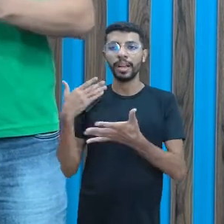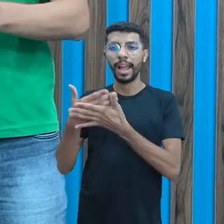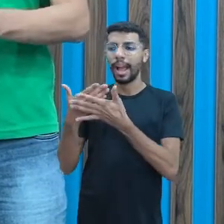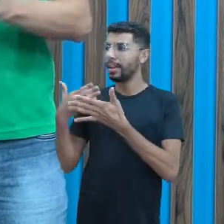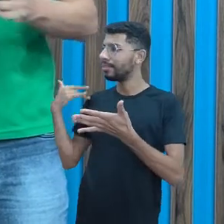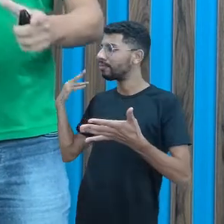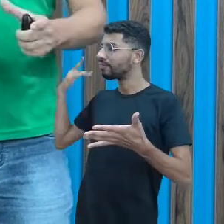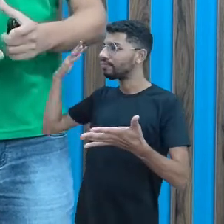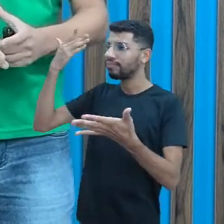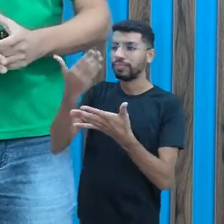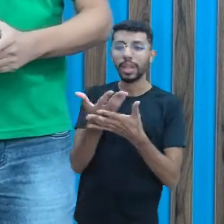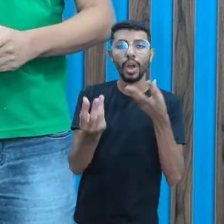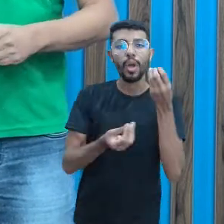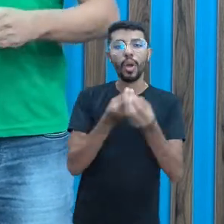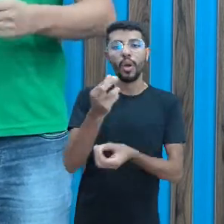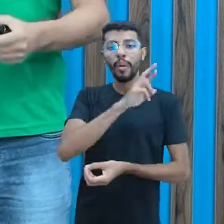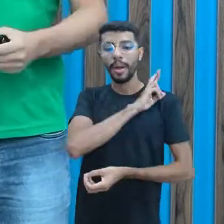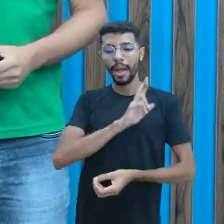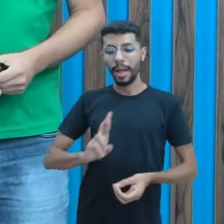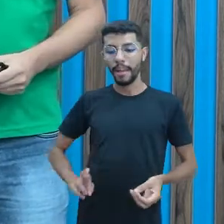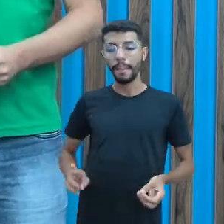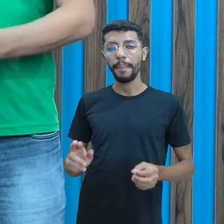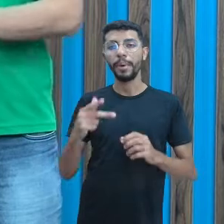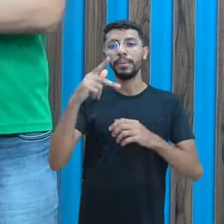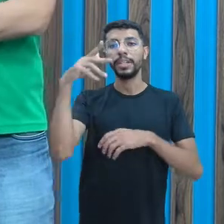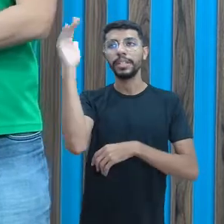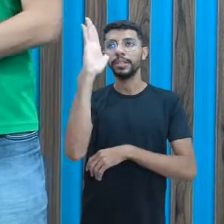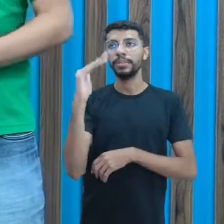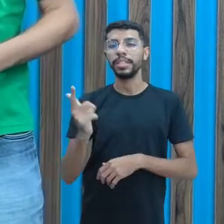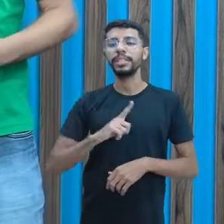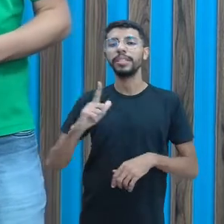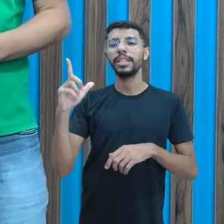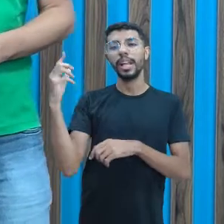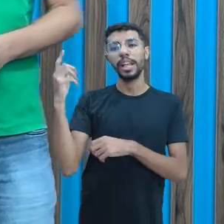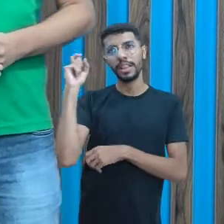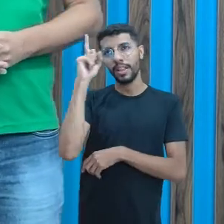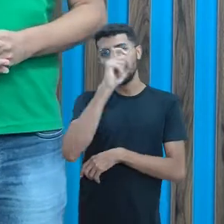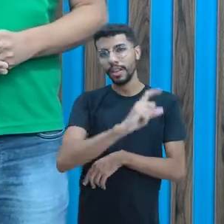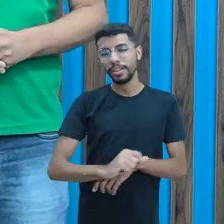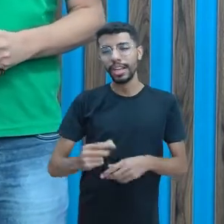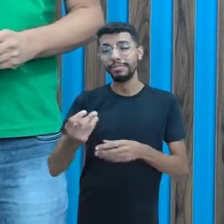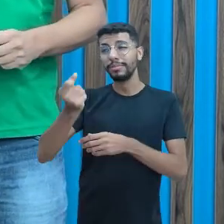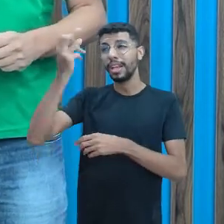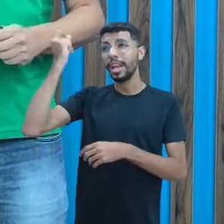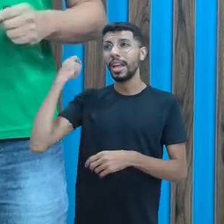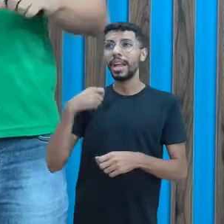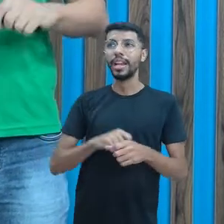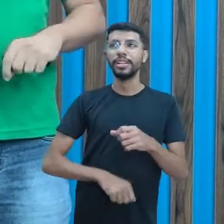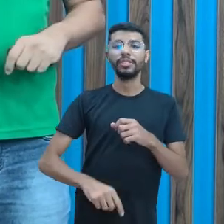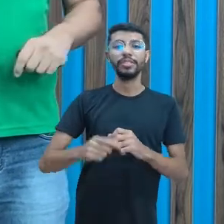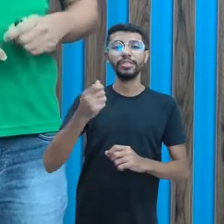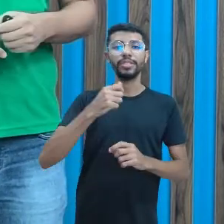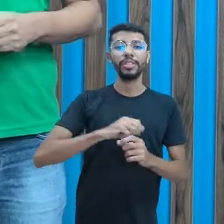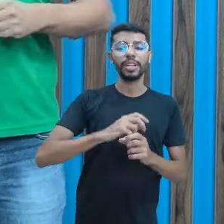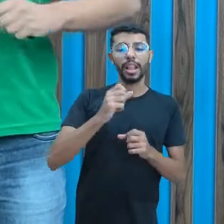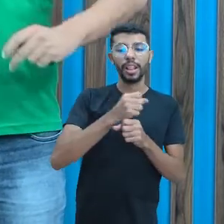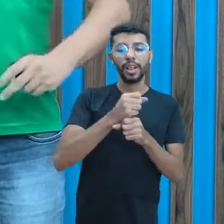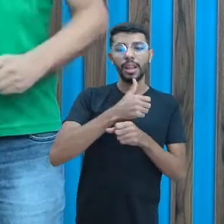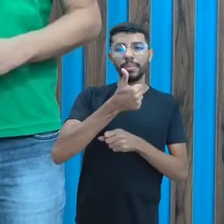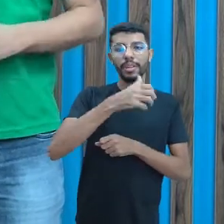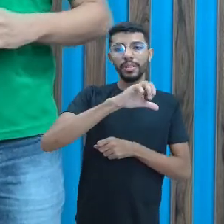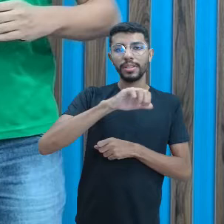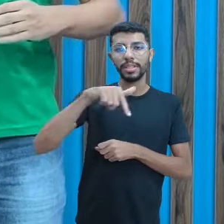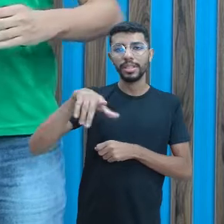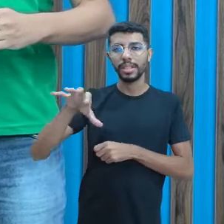quanto a República Brasileira ela passa por dificuldades desde a sua proclamação em 1889 até a atualidade. Então ela